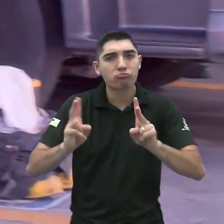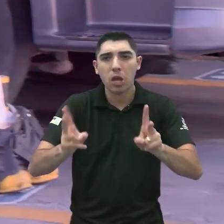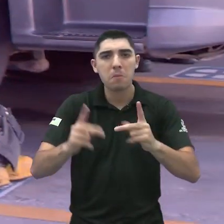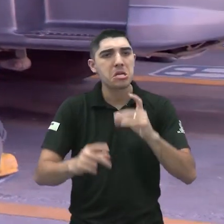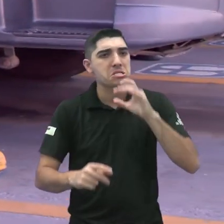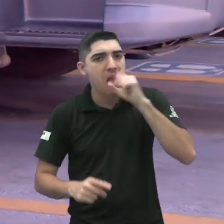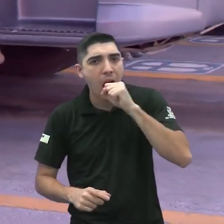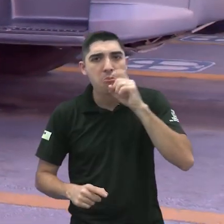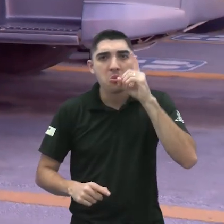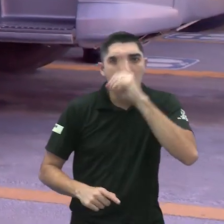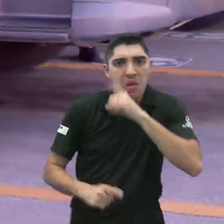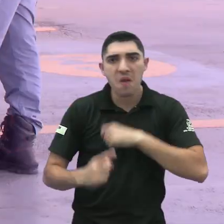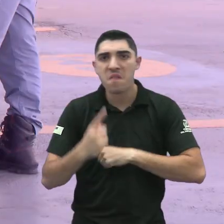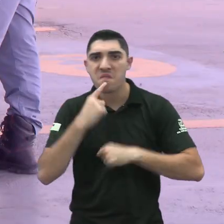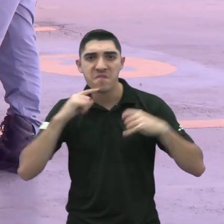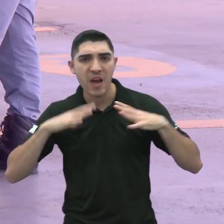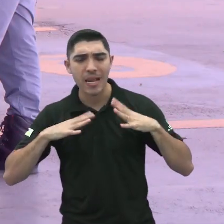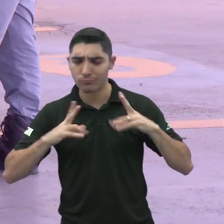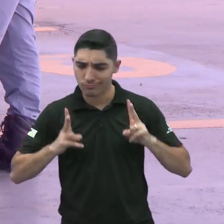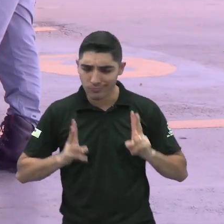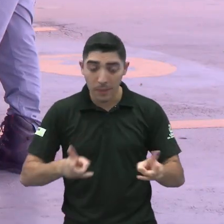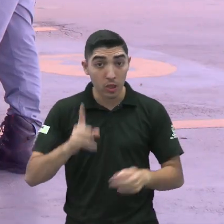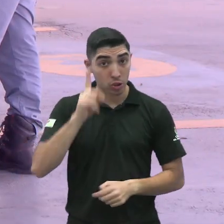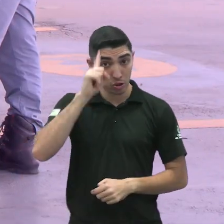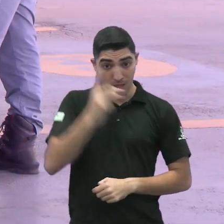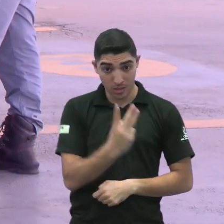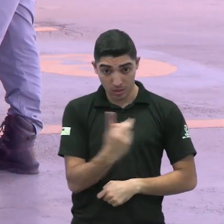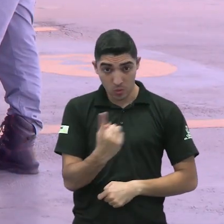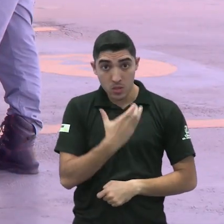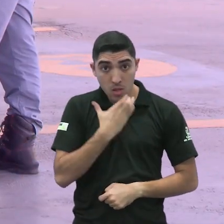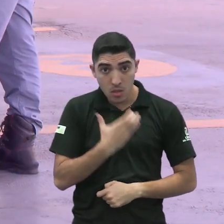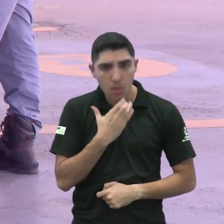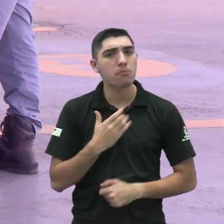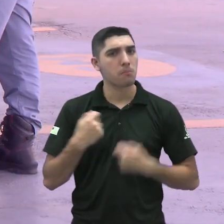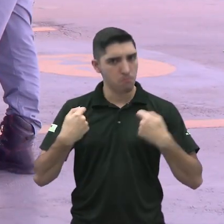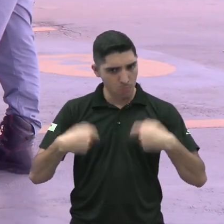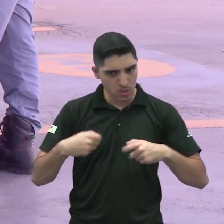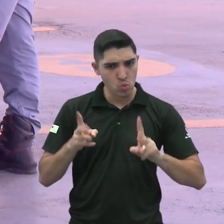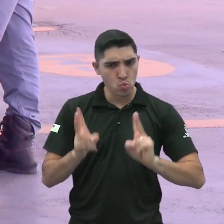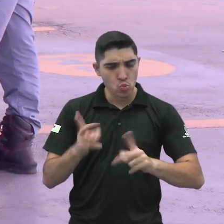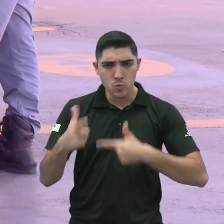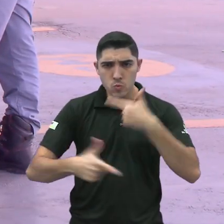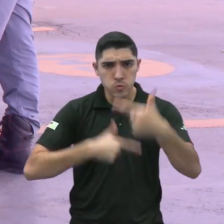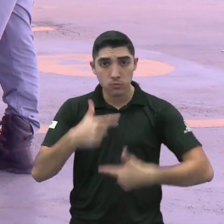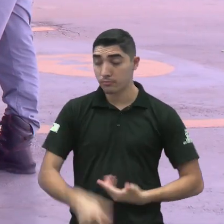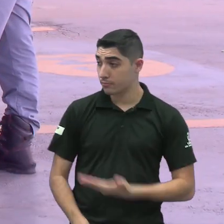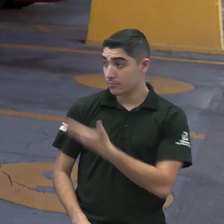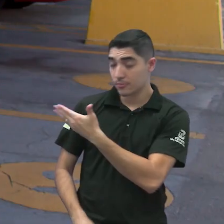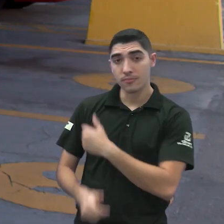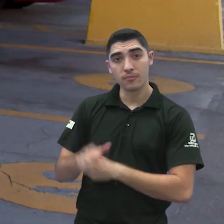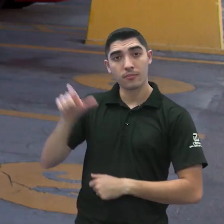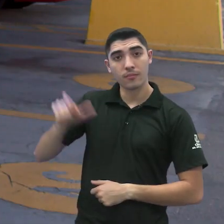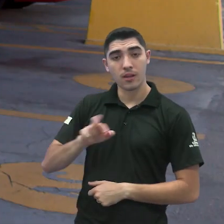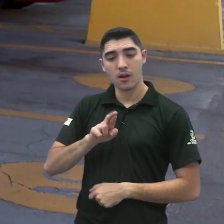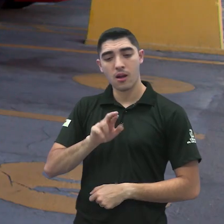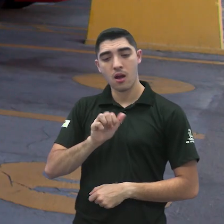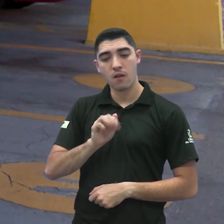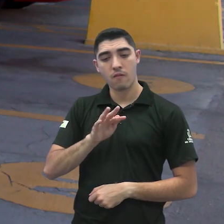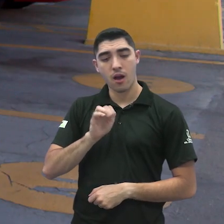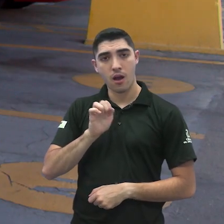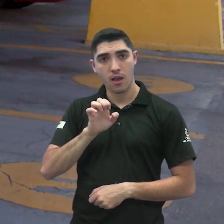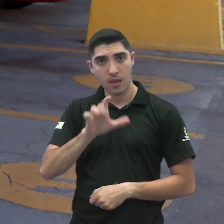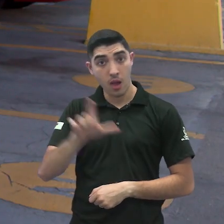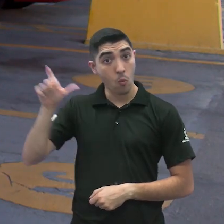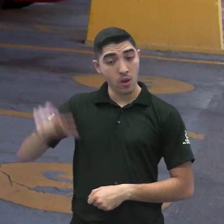segue independente de feriados e finais de semana. O 31 de dezembro é dia de muito trabalho. Há 10 meses,